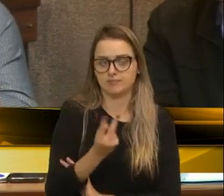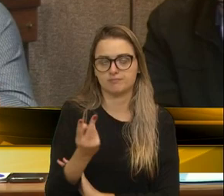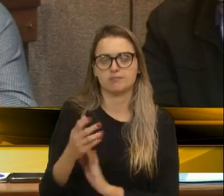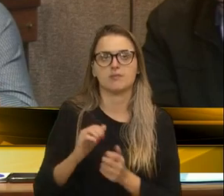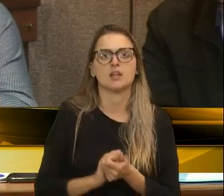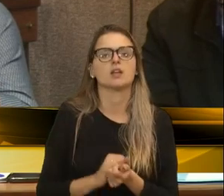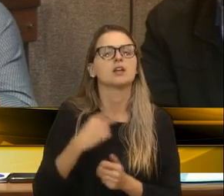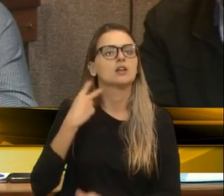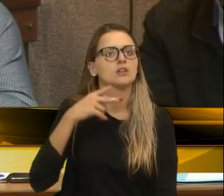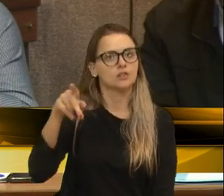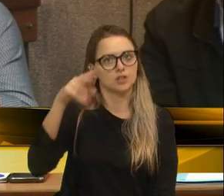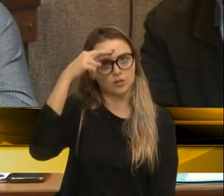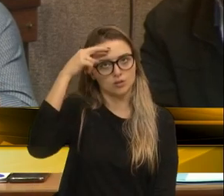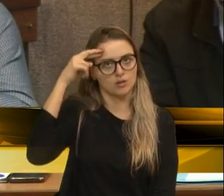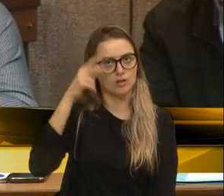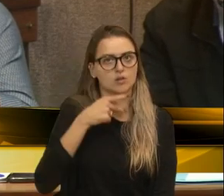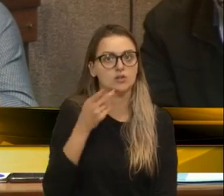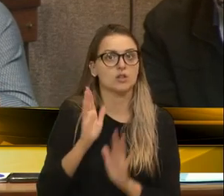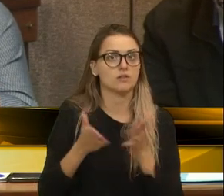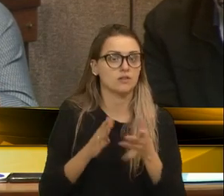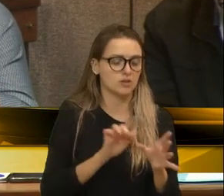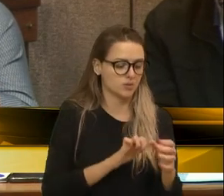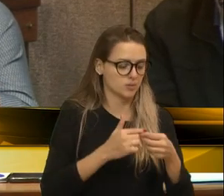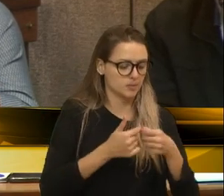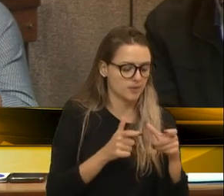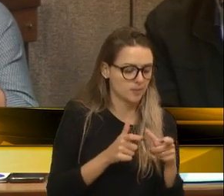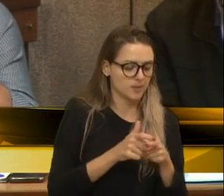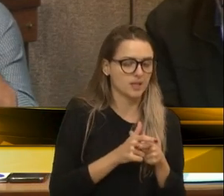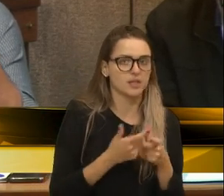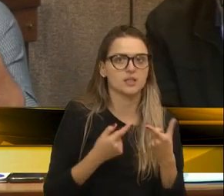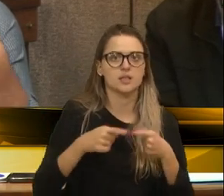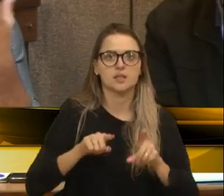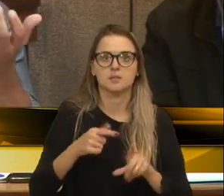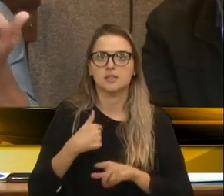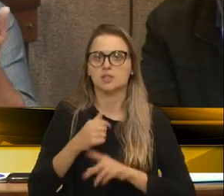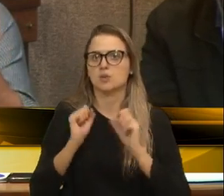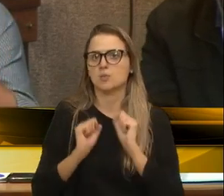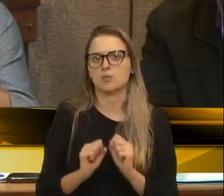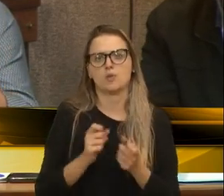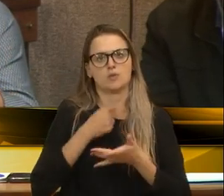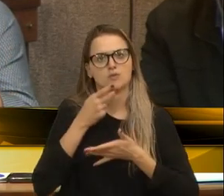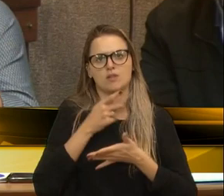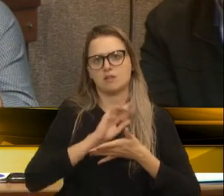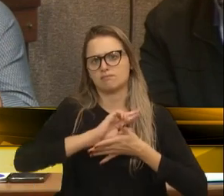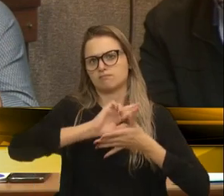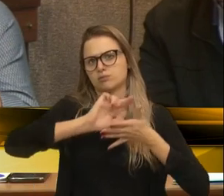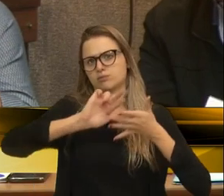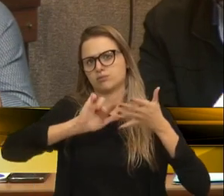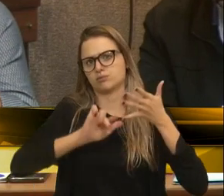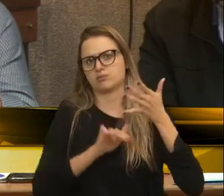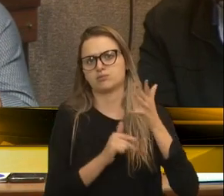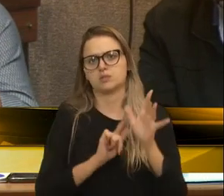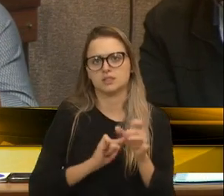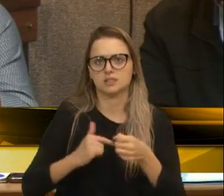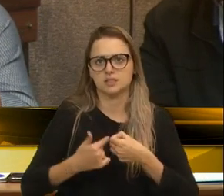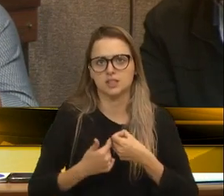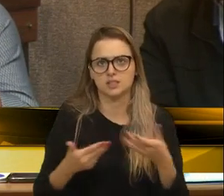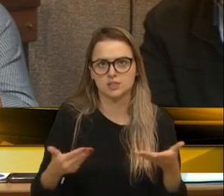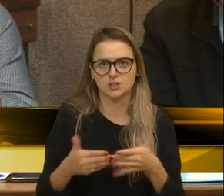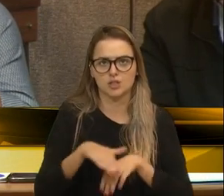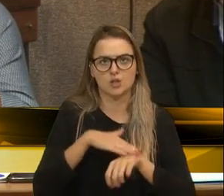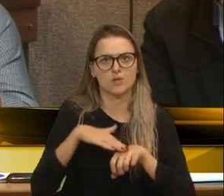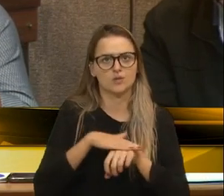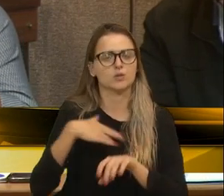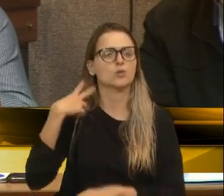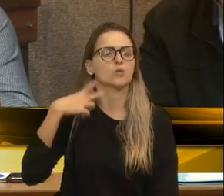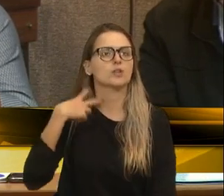Rafael Bueno, o senhor já falou aí dos municípios menores, mas eu poderia dar inúmeros municípios aí que nós conversamos com vereadores,